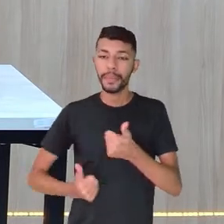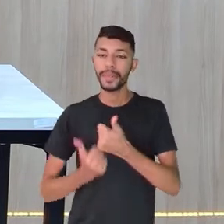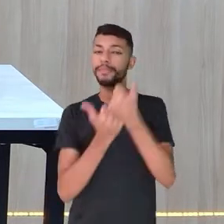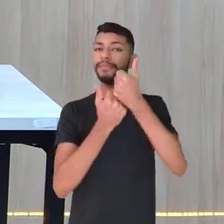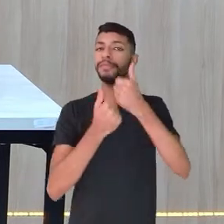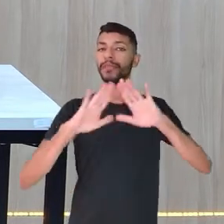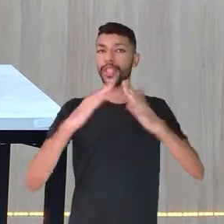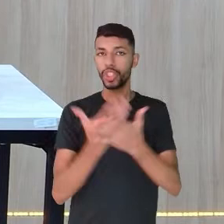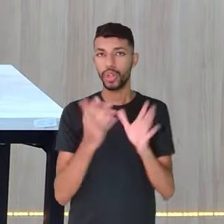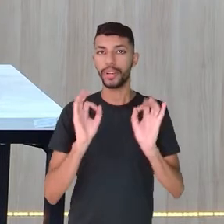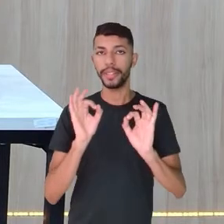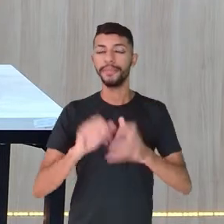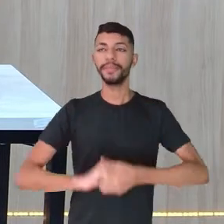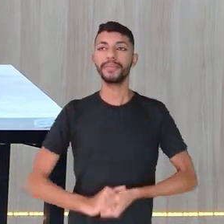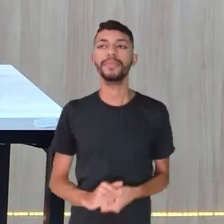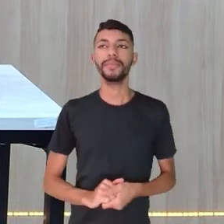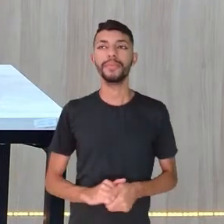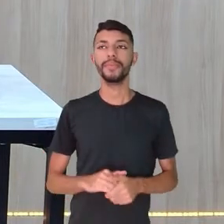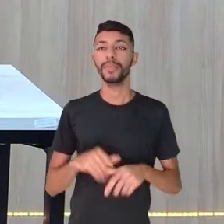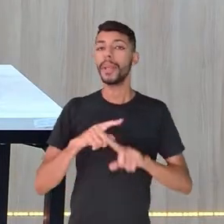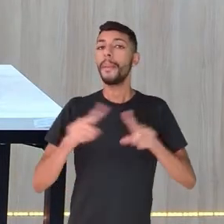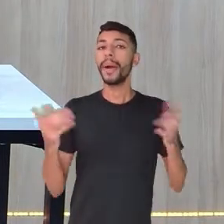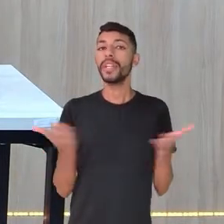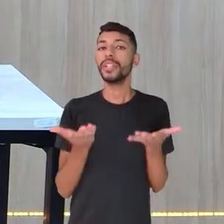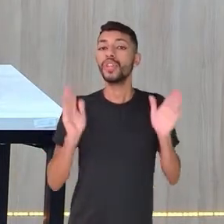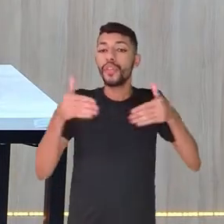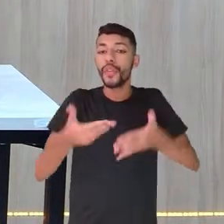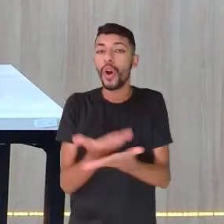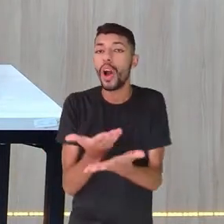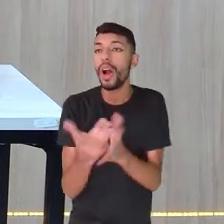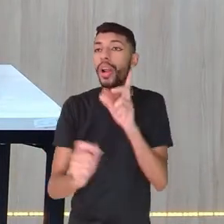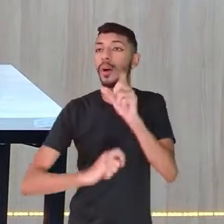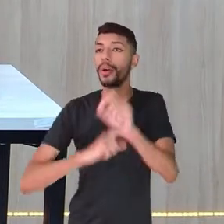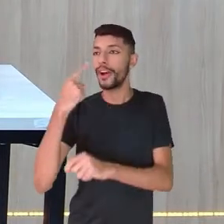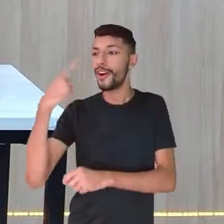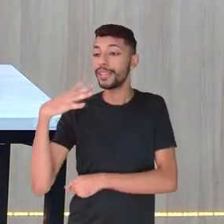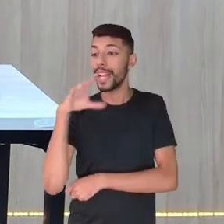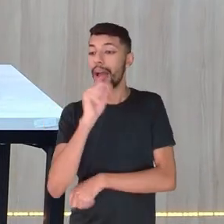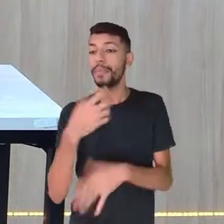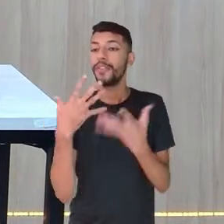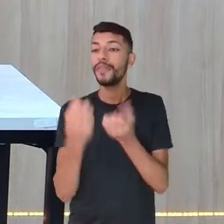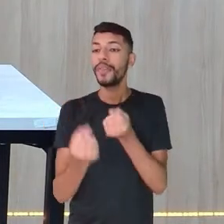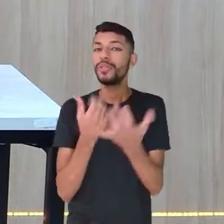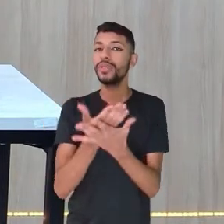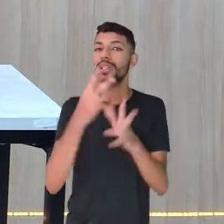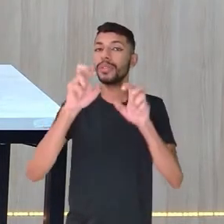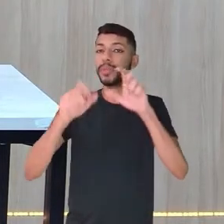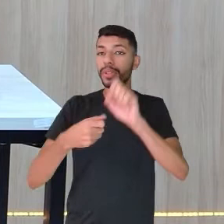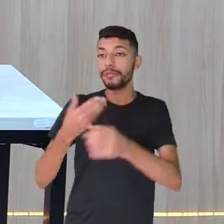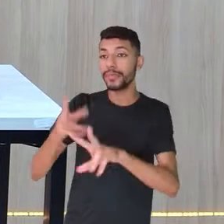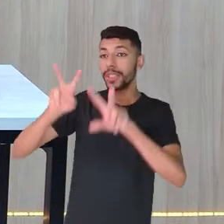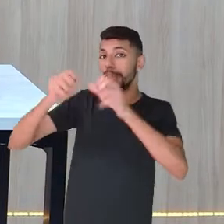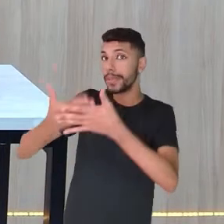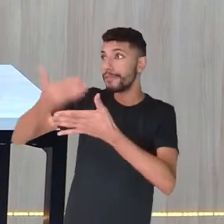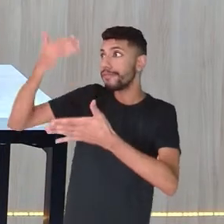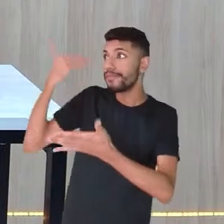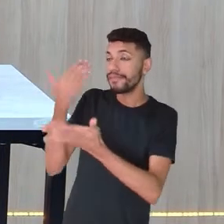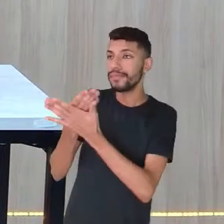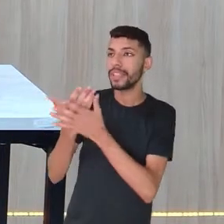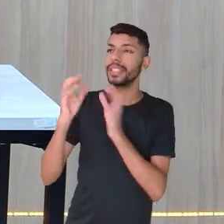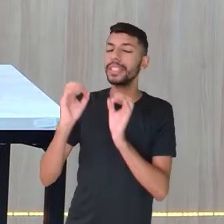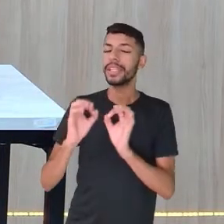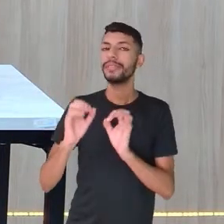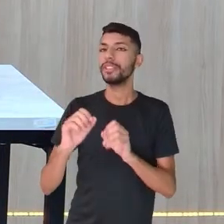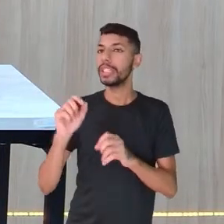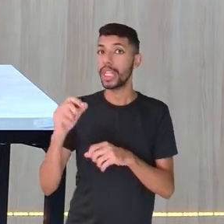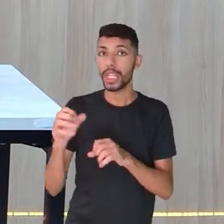a gente vai conversar hoje, professora Isabel? Vamos rapidinho dar uma passadinha na aula anterior, porque quem não assistiu vai